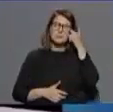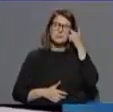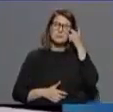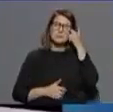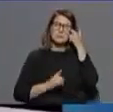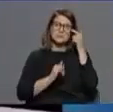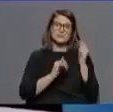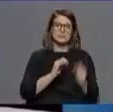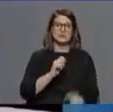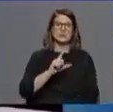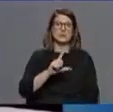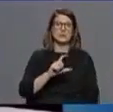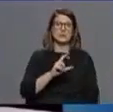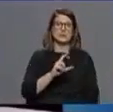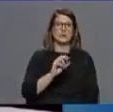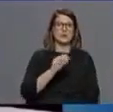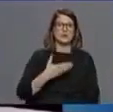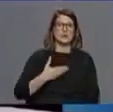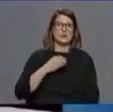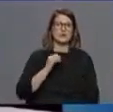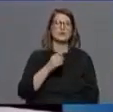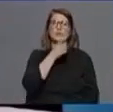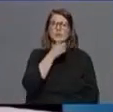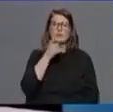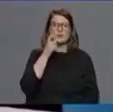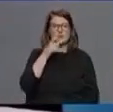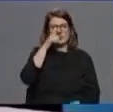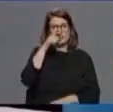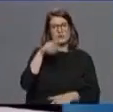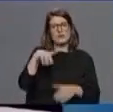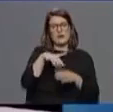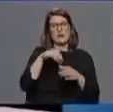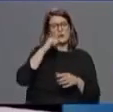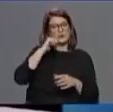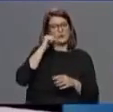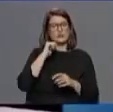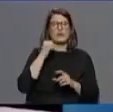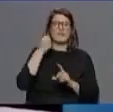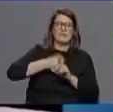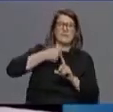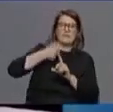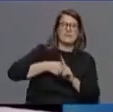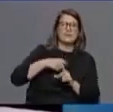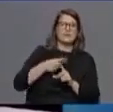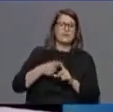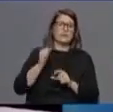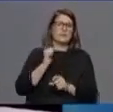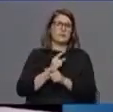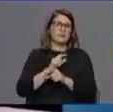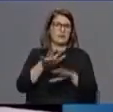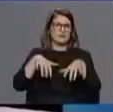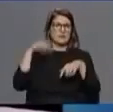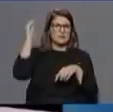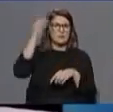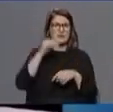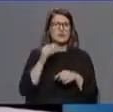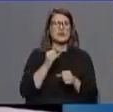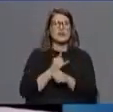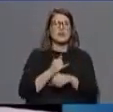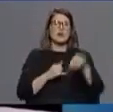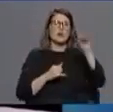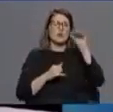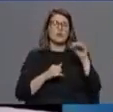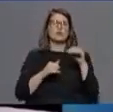Isabel Almeida Rodrigues promete continuar a defender os interesses dos Açores na Assembleia da República. No comício realizado na Ilha do Corvo,